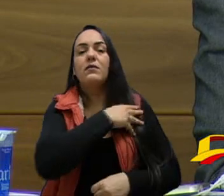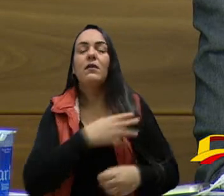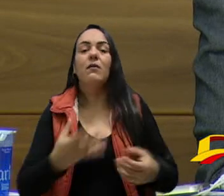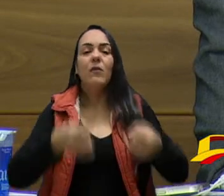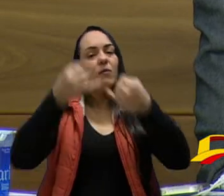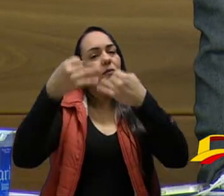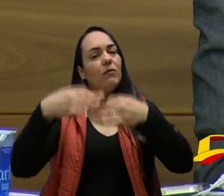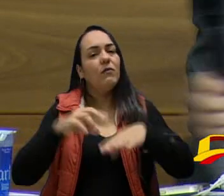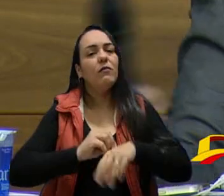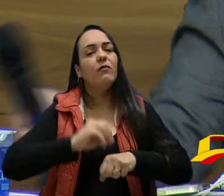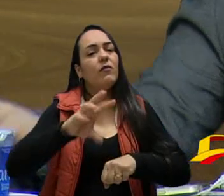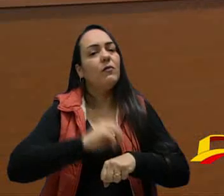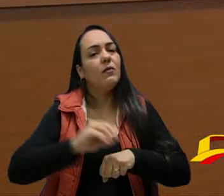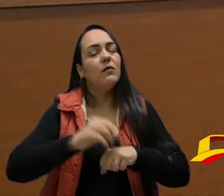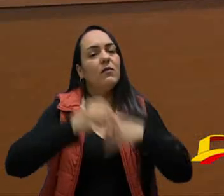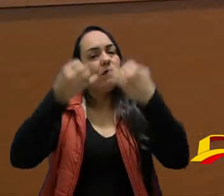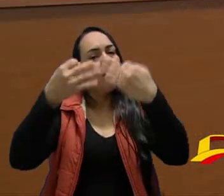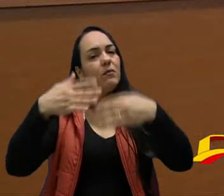informações